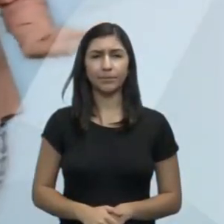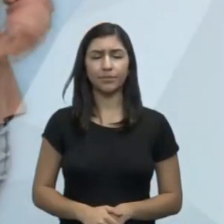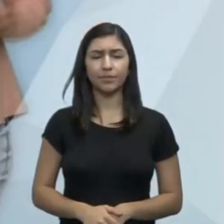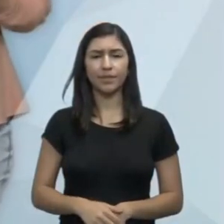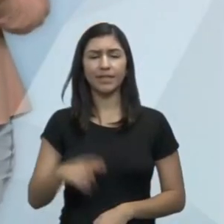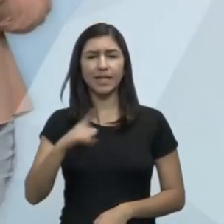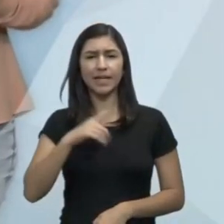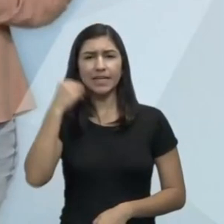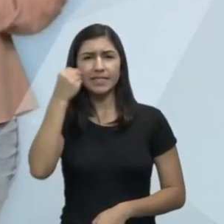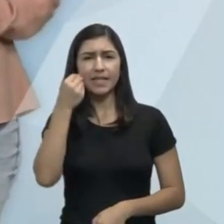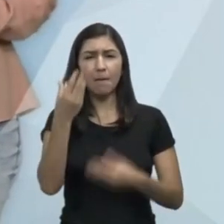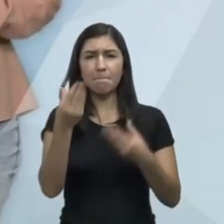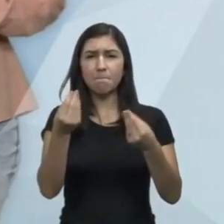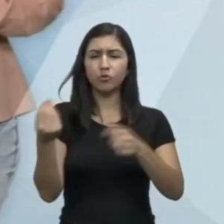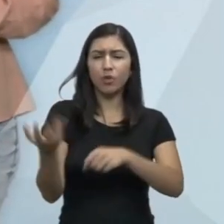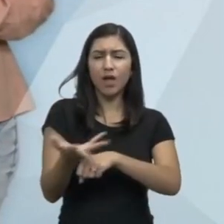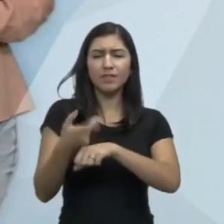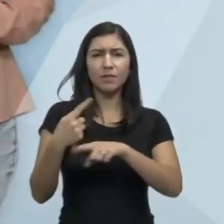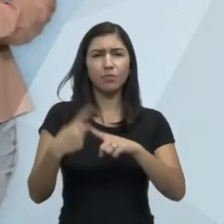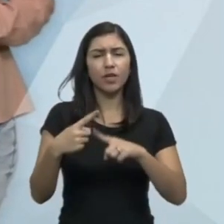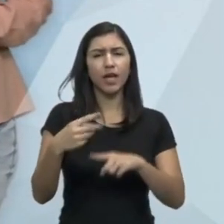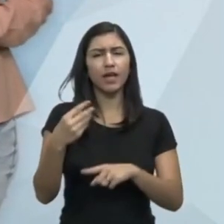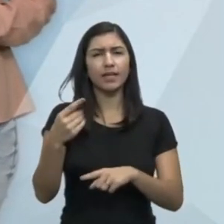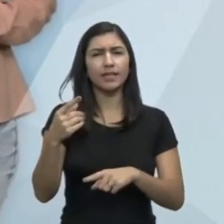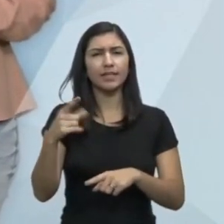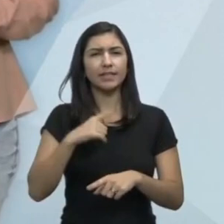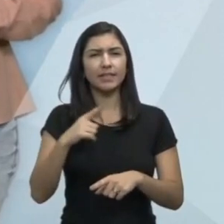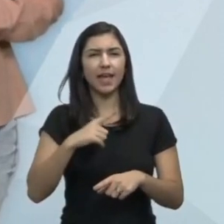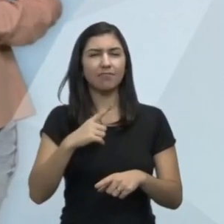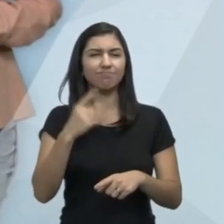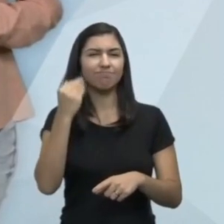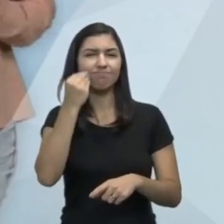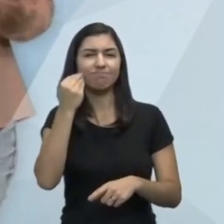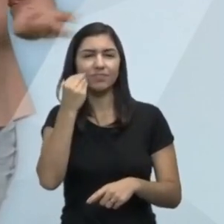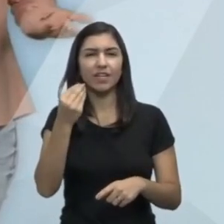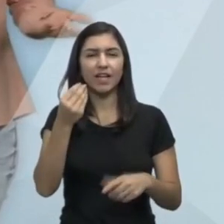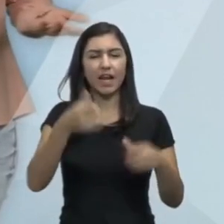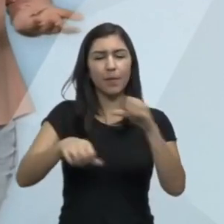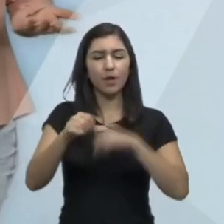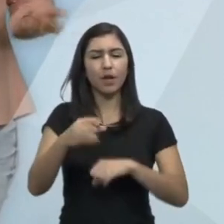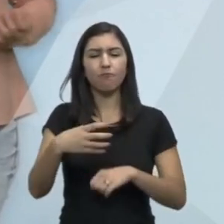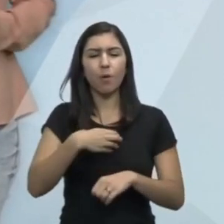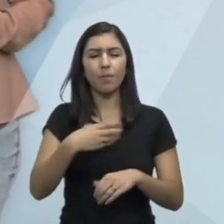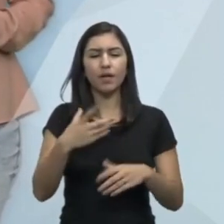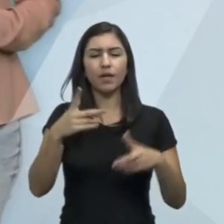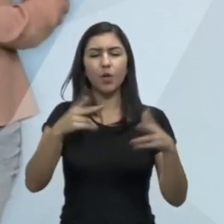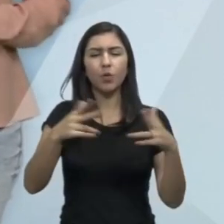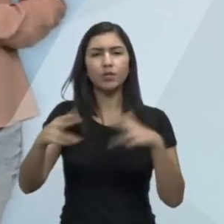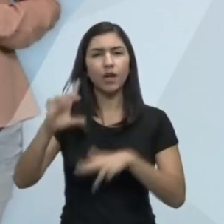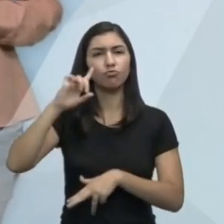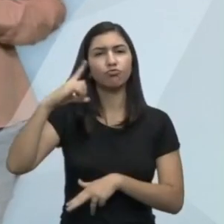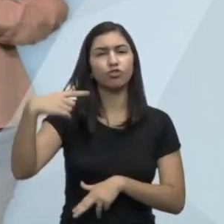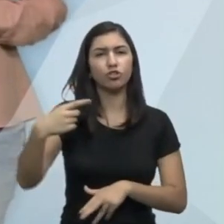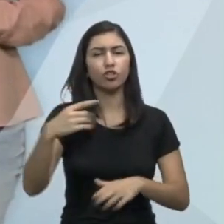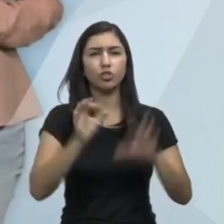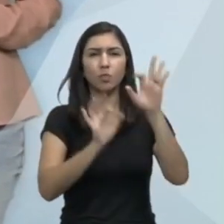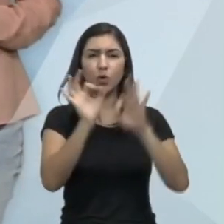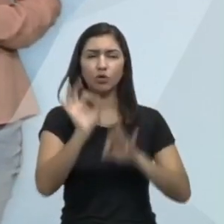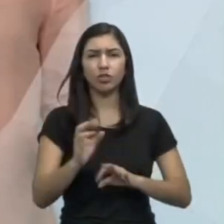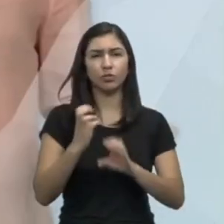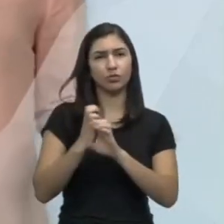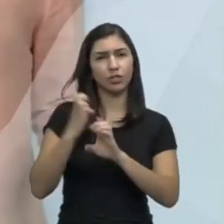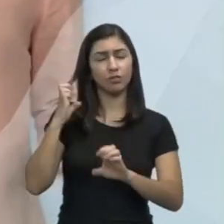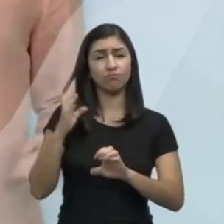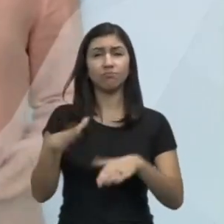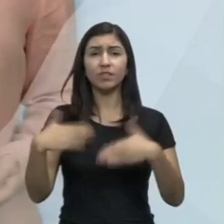Esses ensaios são muito eficientes porque simulam em laboratório as condições encontradas em campo no dia a dia de projetos de